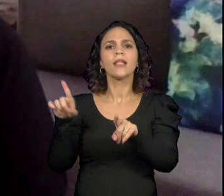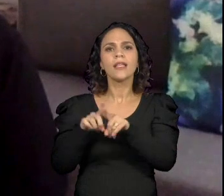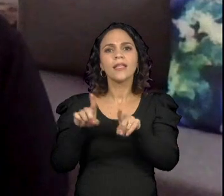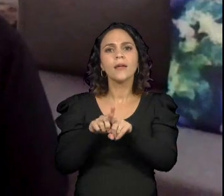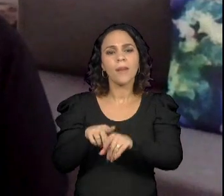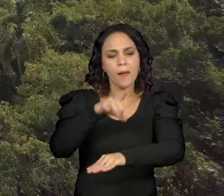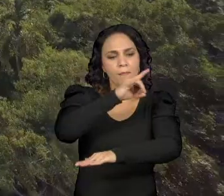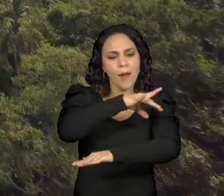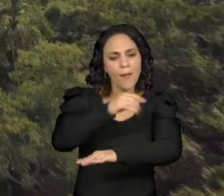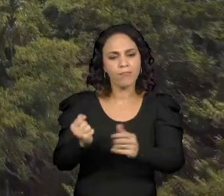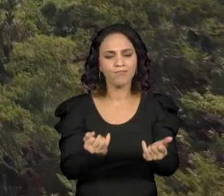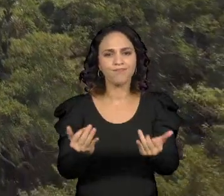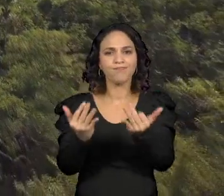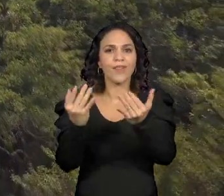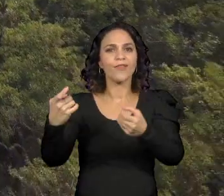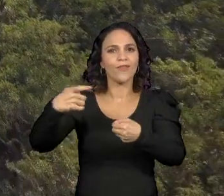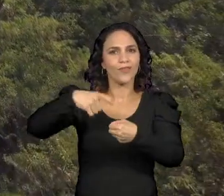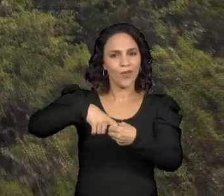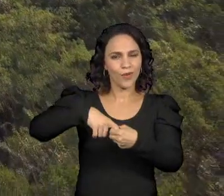restauração florestal.